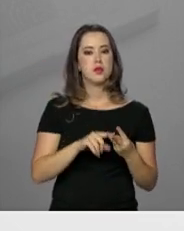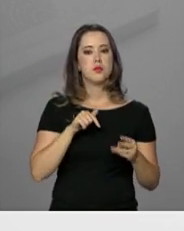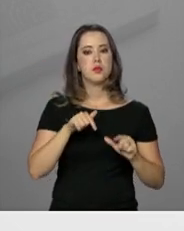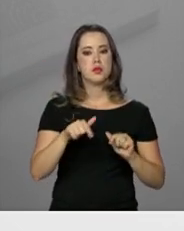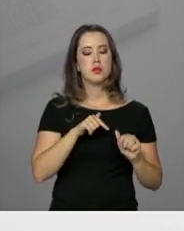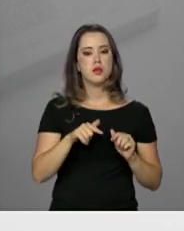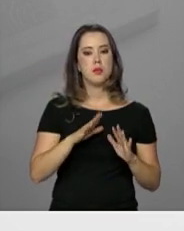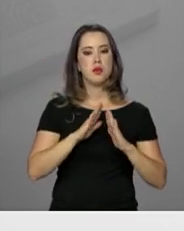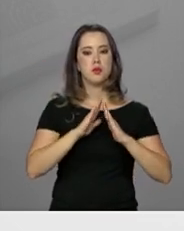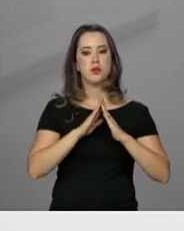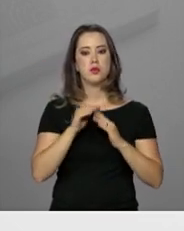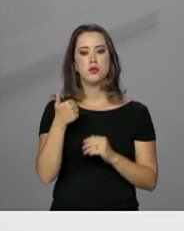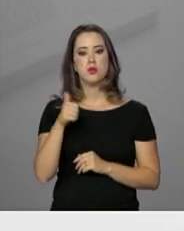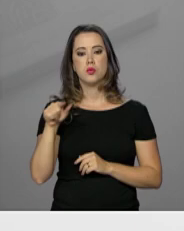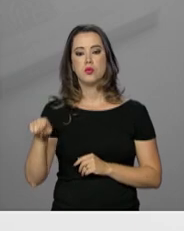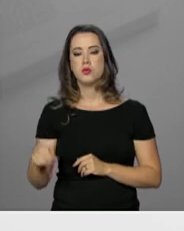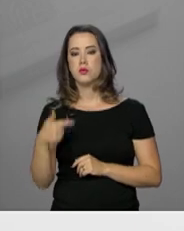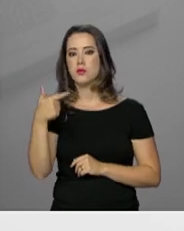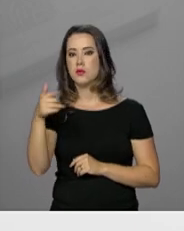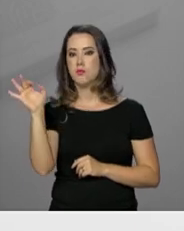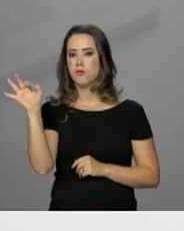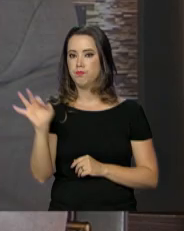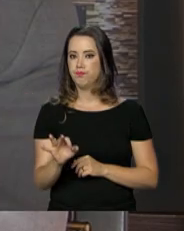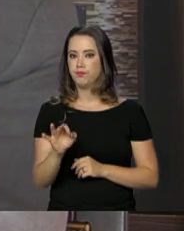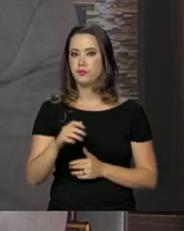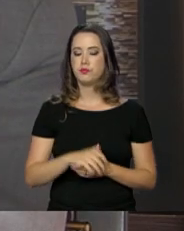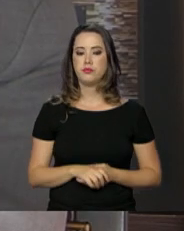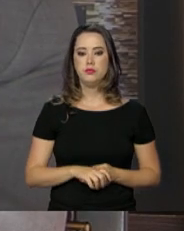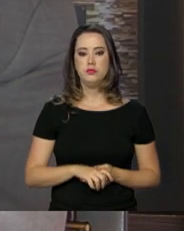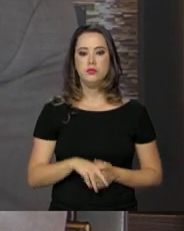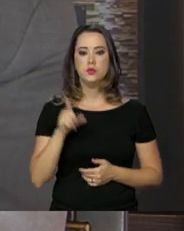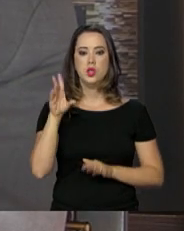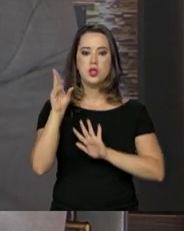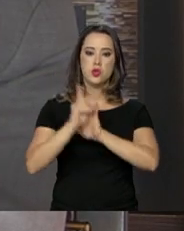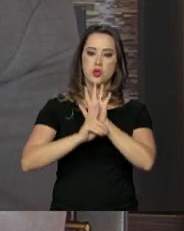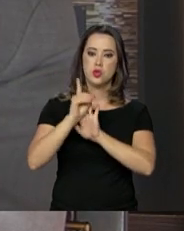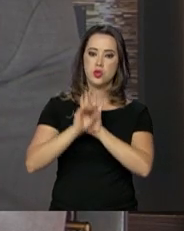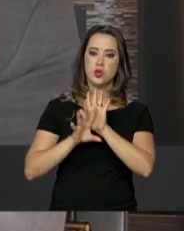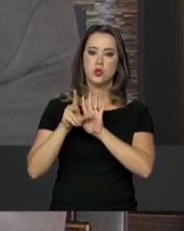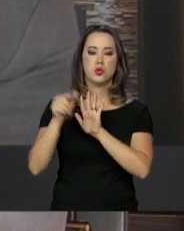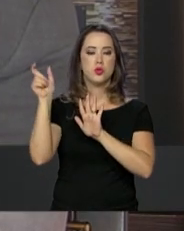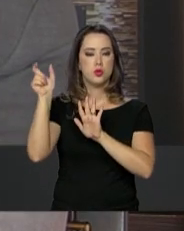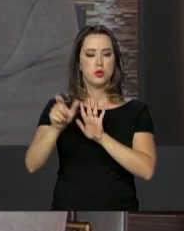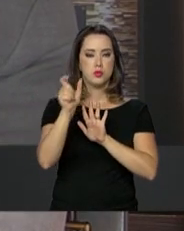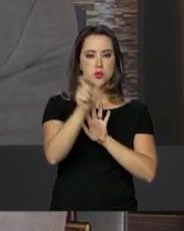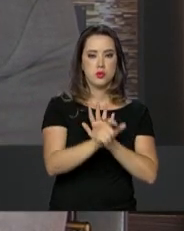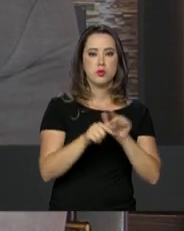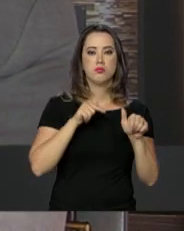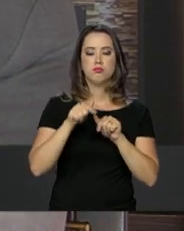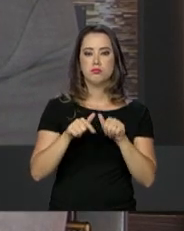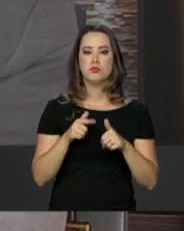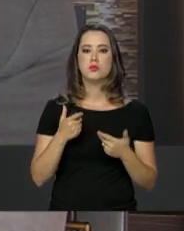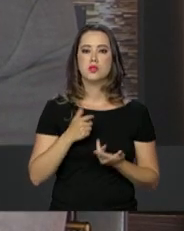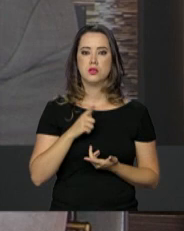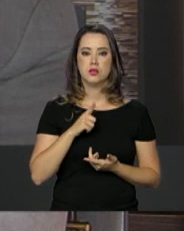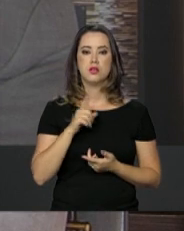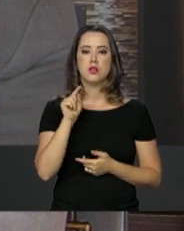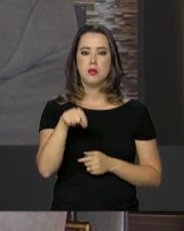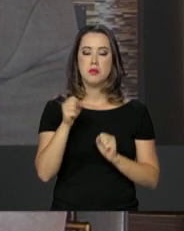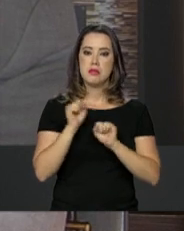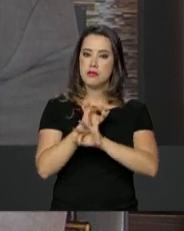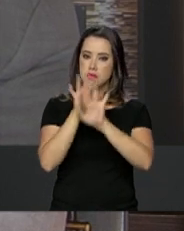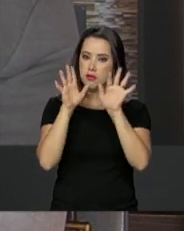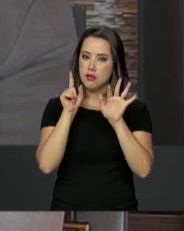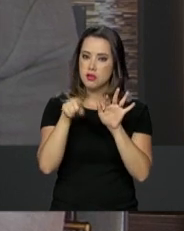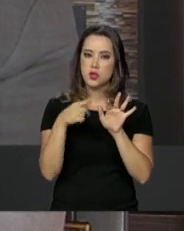domésticos onde virgula 2% é direito de todo trabalhador e tem uma coisa deve ficar clara